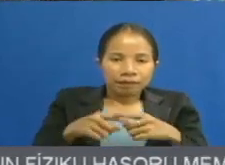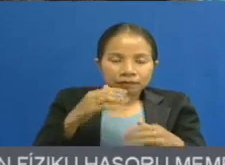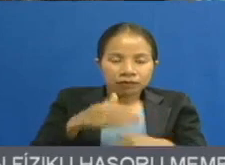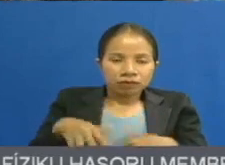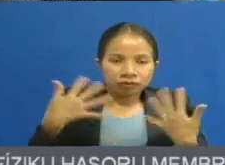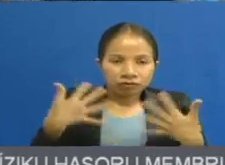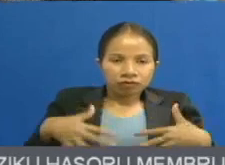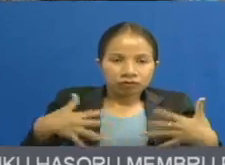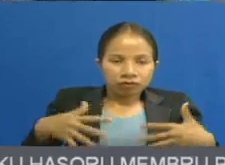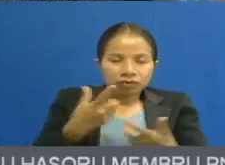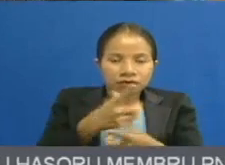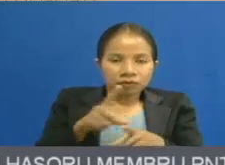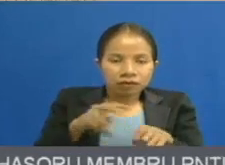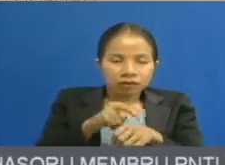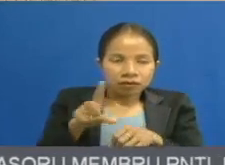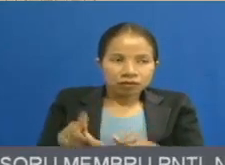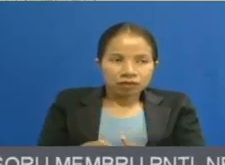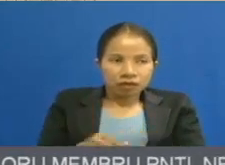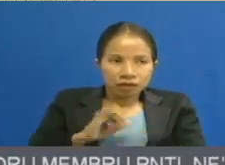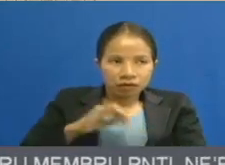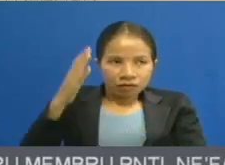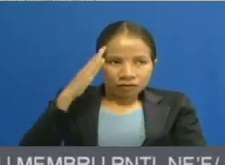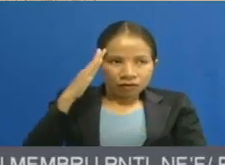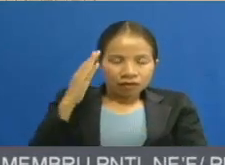luta à libertação nacional.